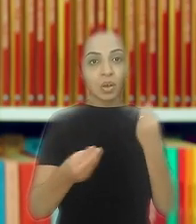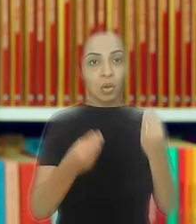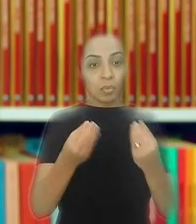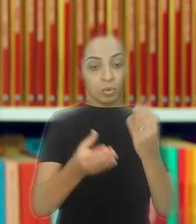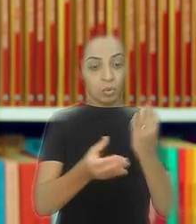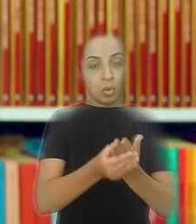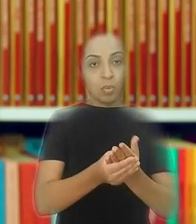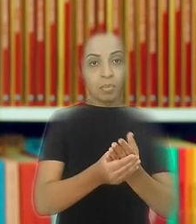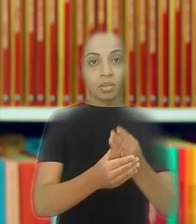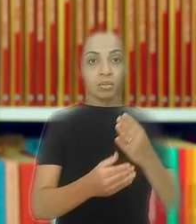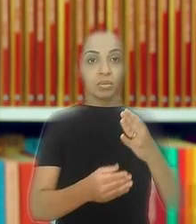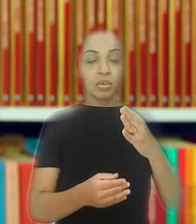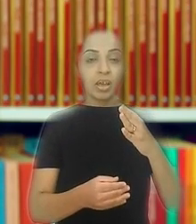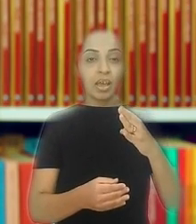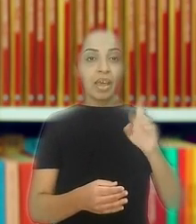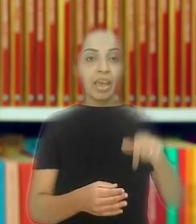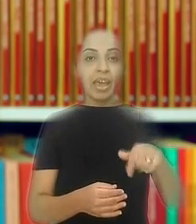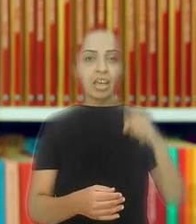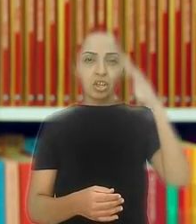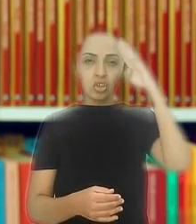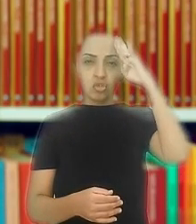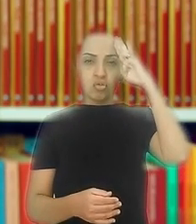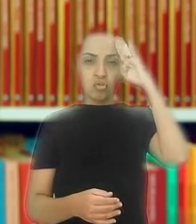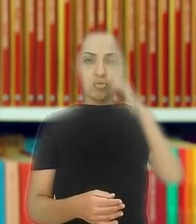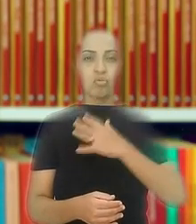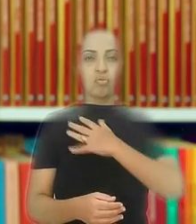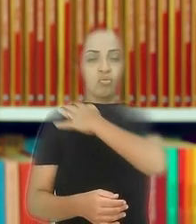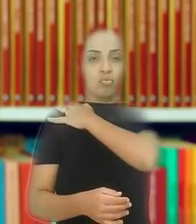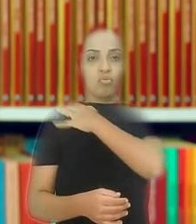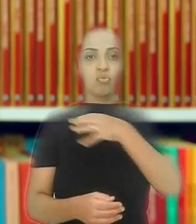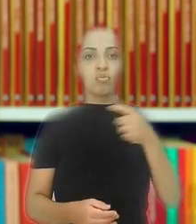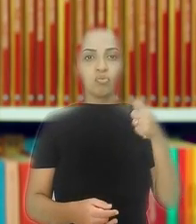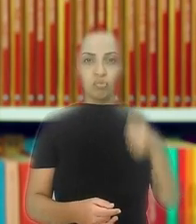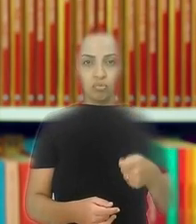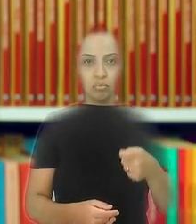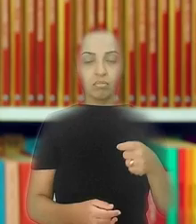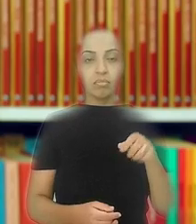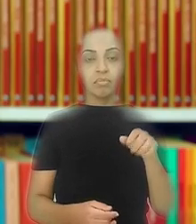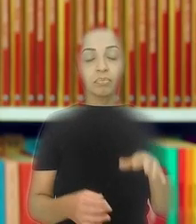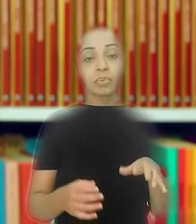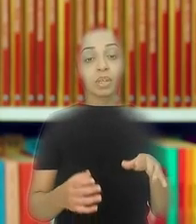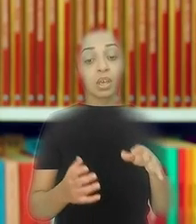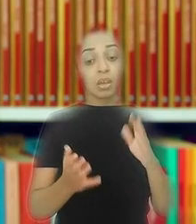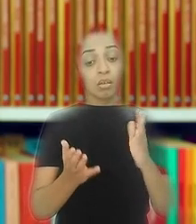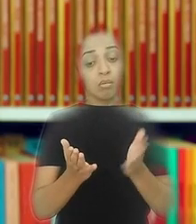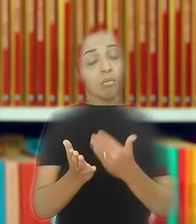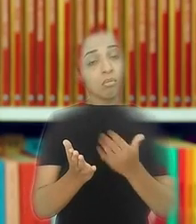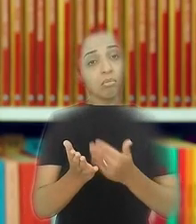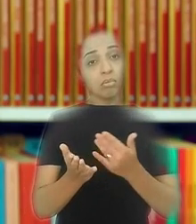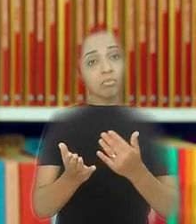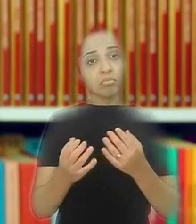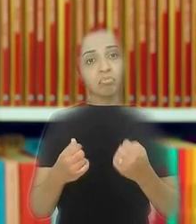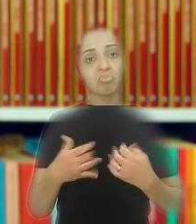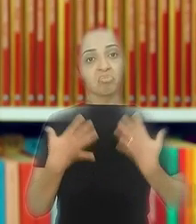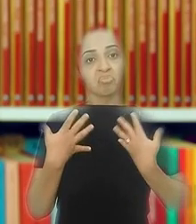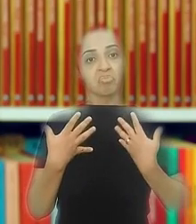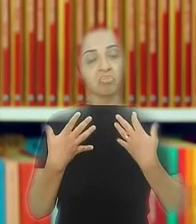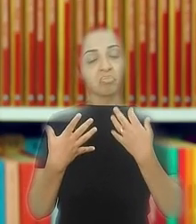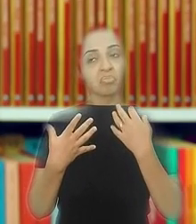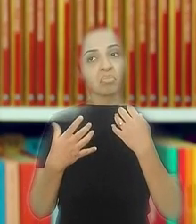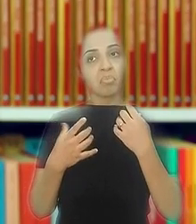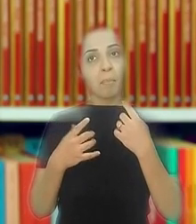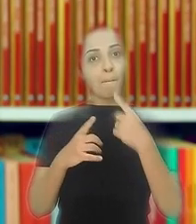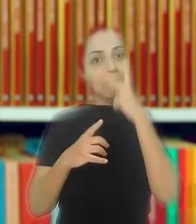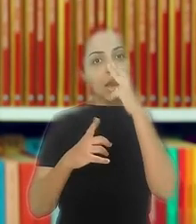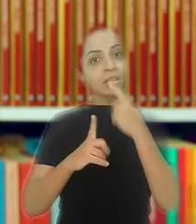dos documentos da ditadura é um livro que eu me surpreendi bastante para o positivamente porque